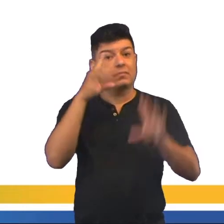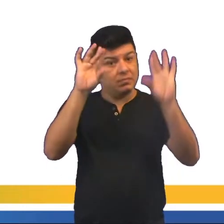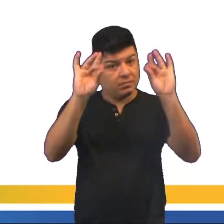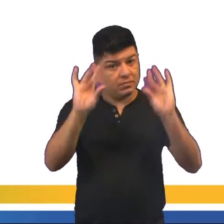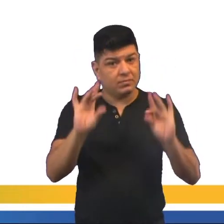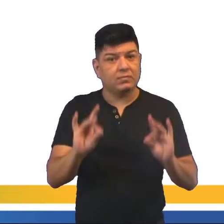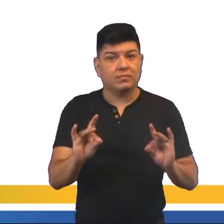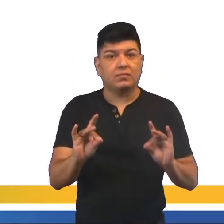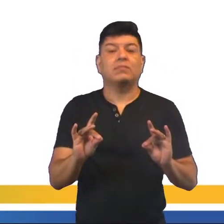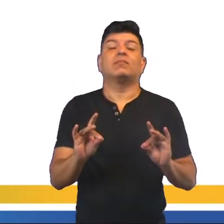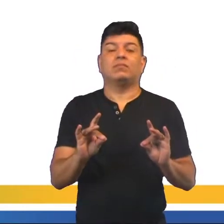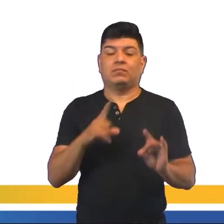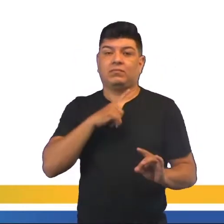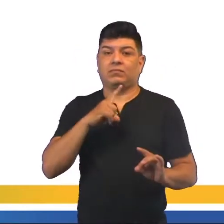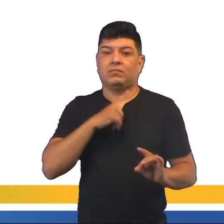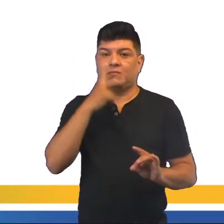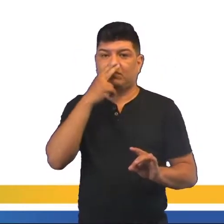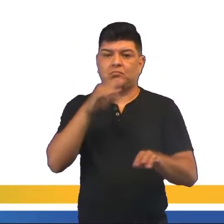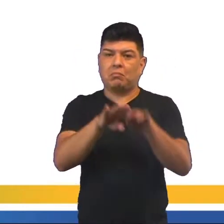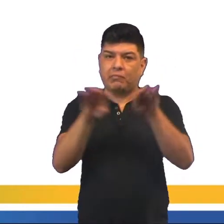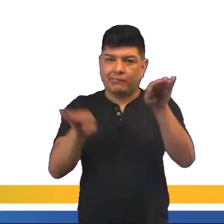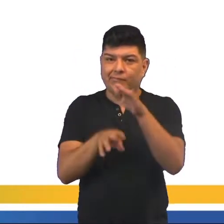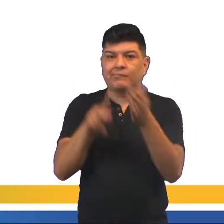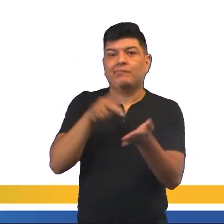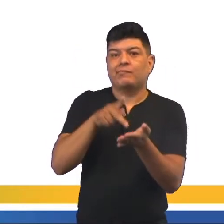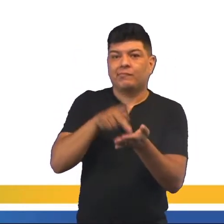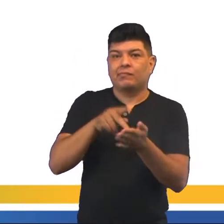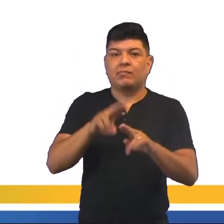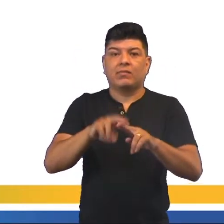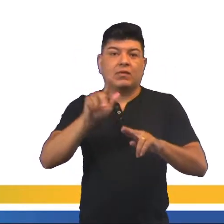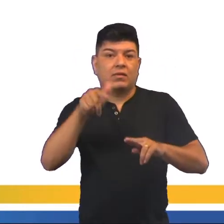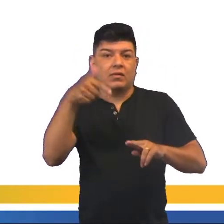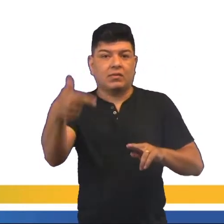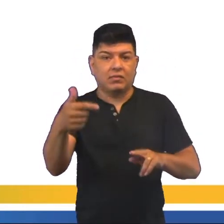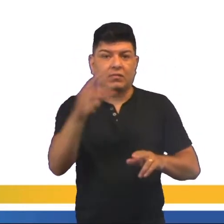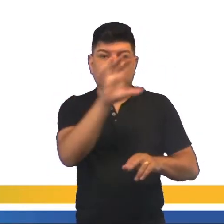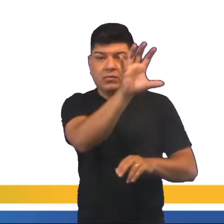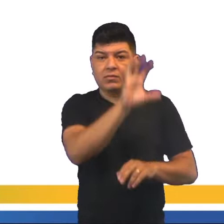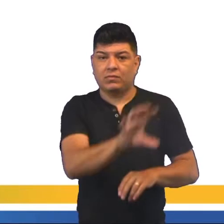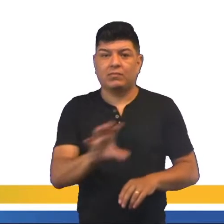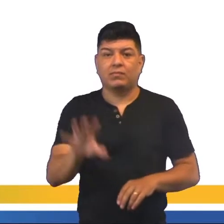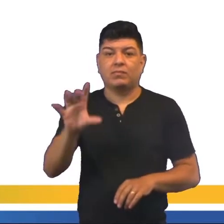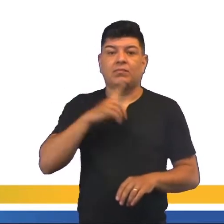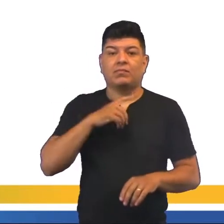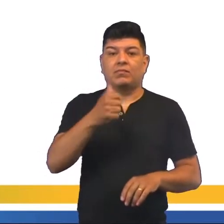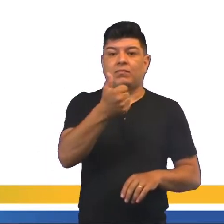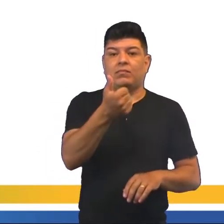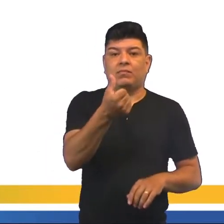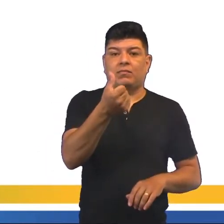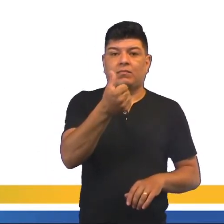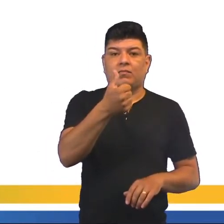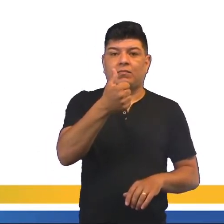detalhe aí? Como existe uma disparidade mesmo? Já as outras regiões,